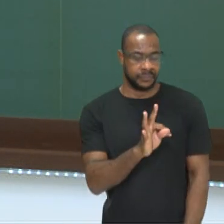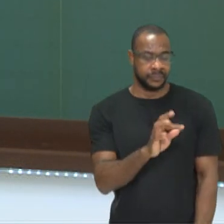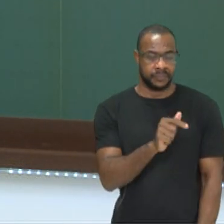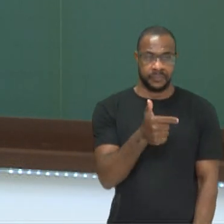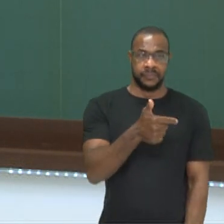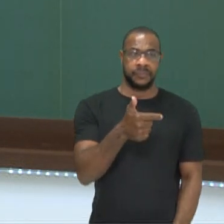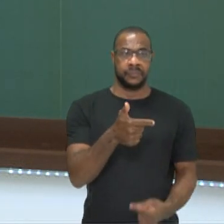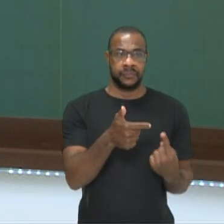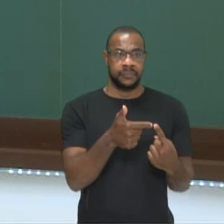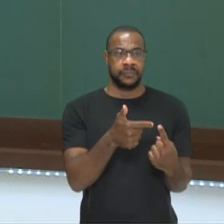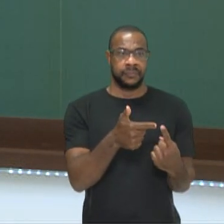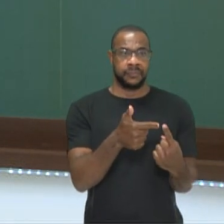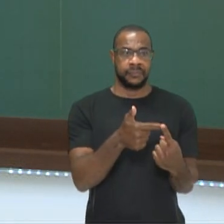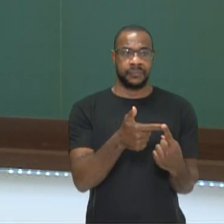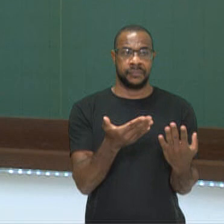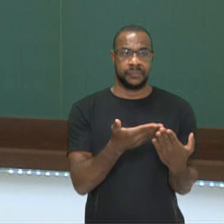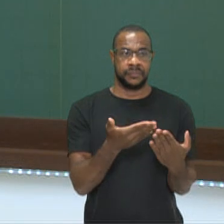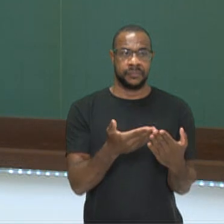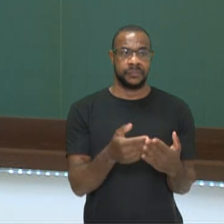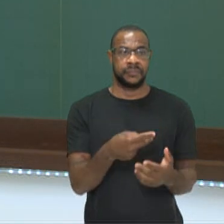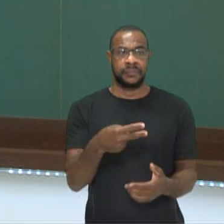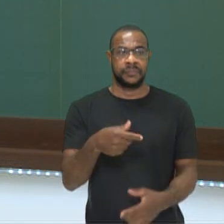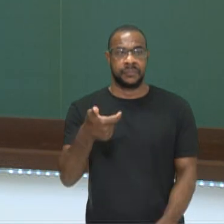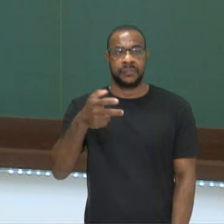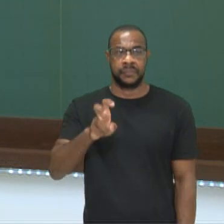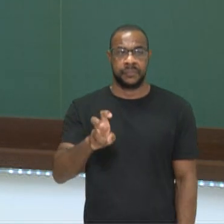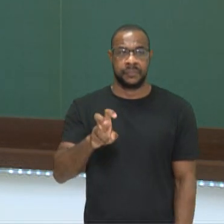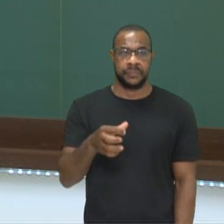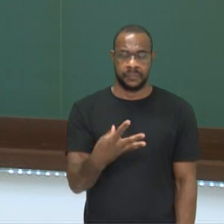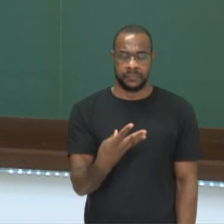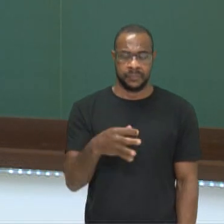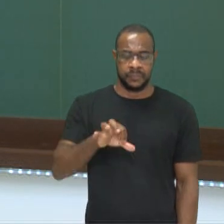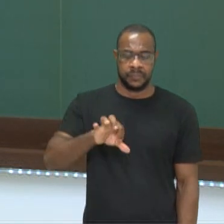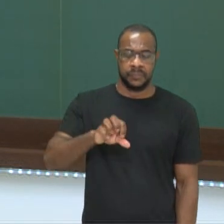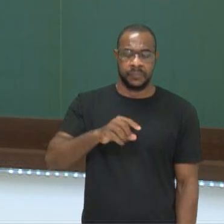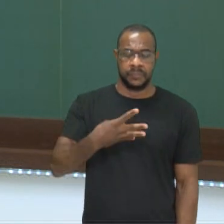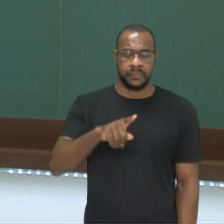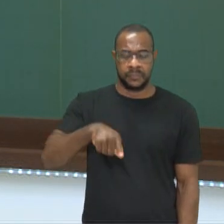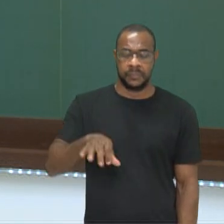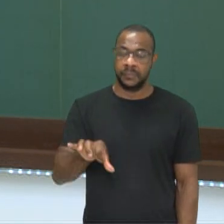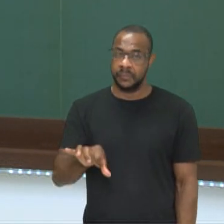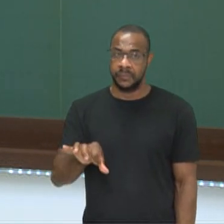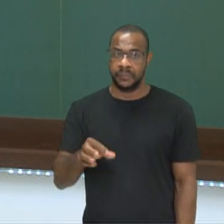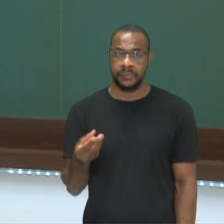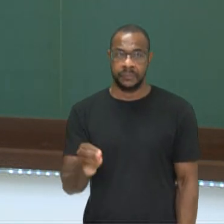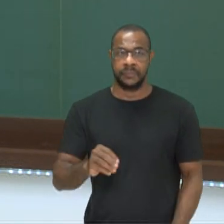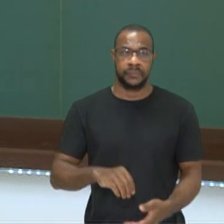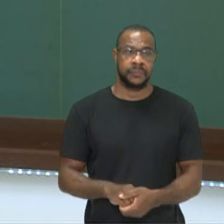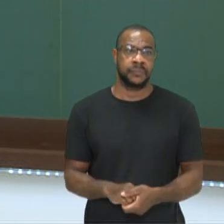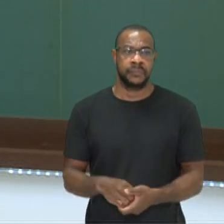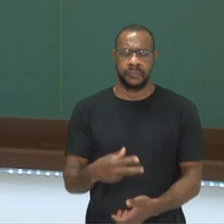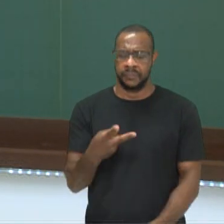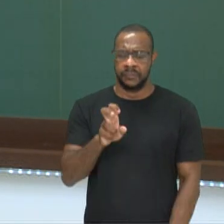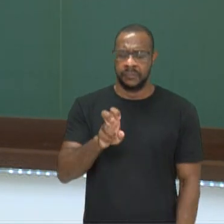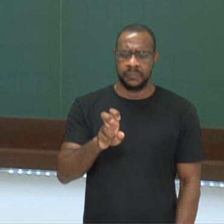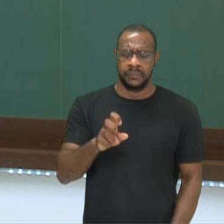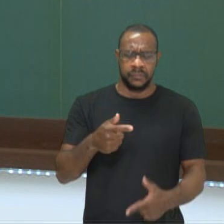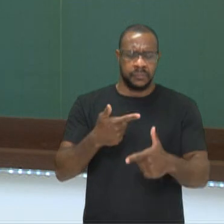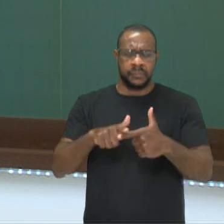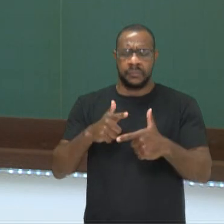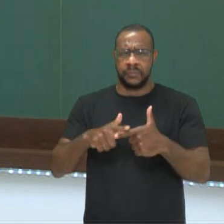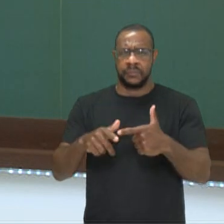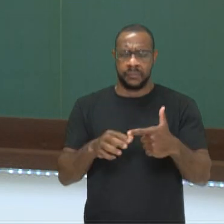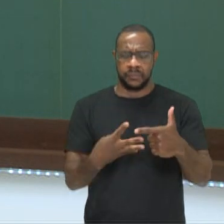Se eu dividir aqui, esse cara some e ele acaba aparecendo do outro lado. Aí, 25 dividido por 4,9